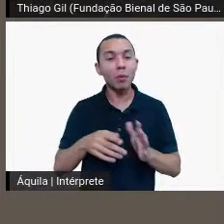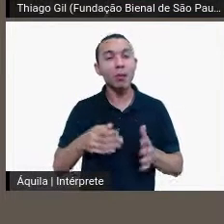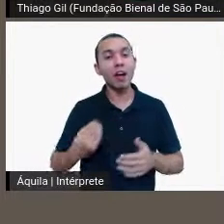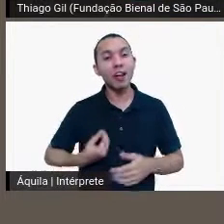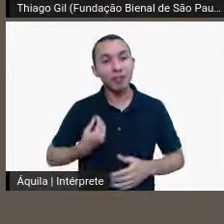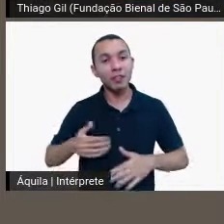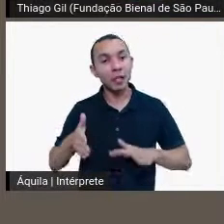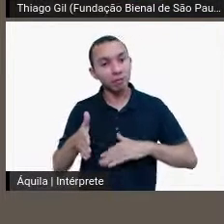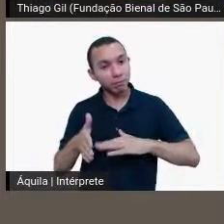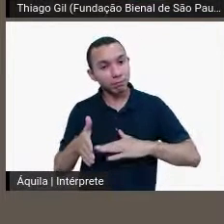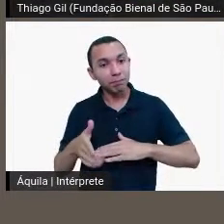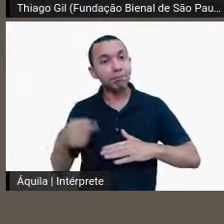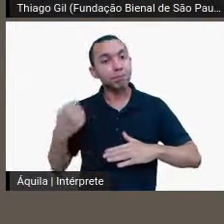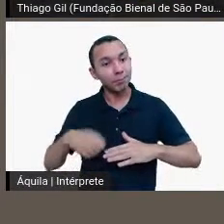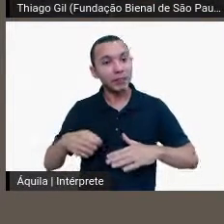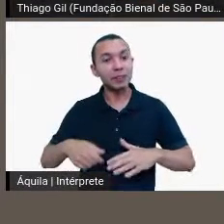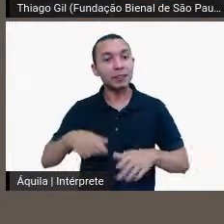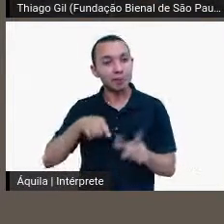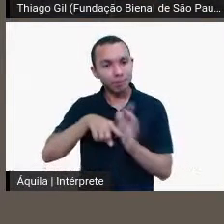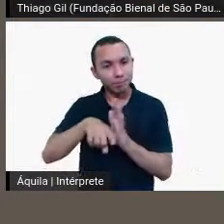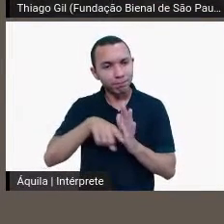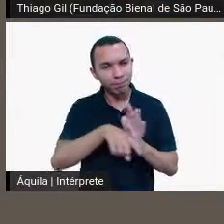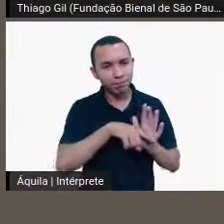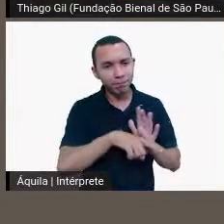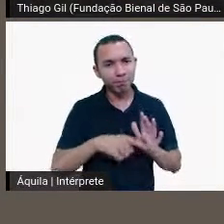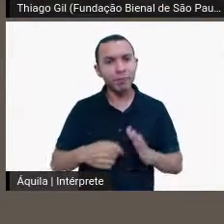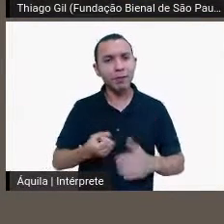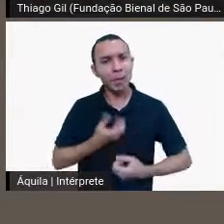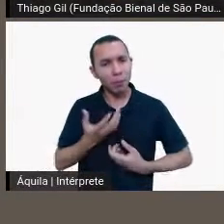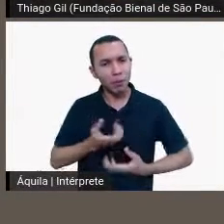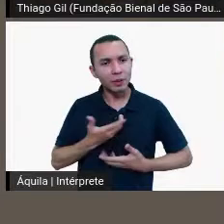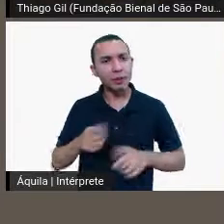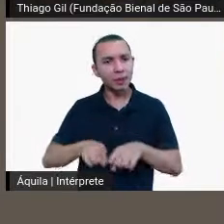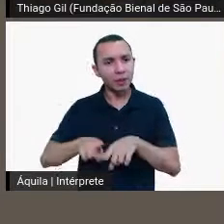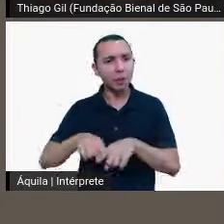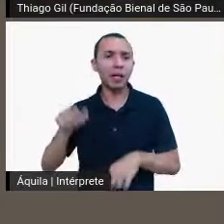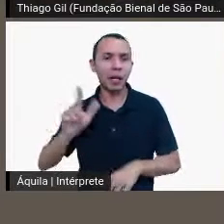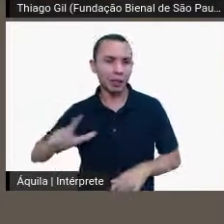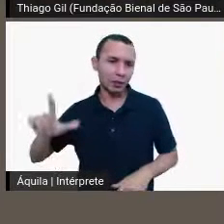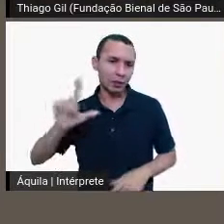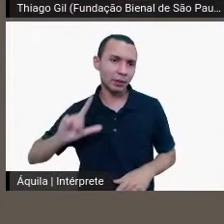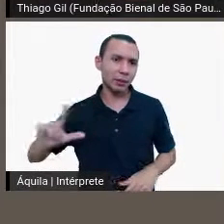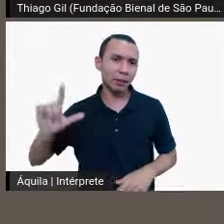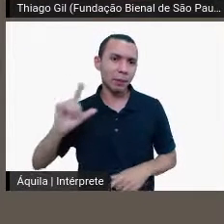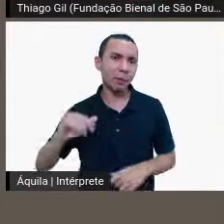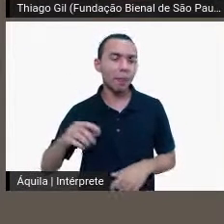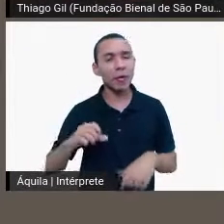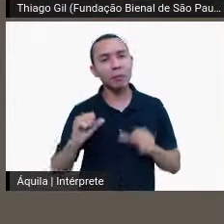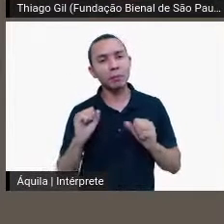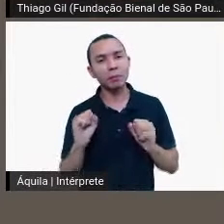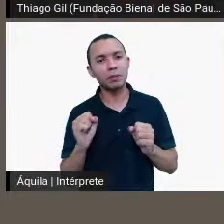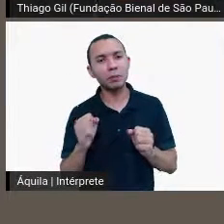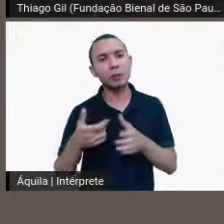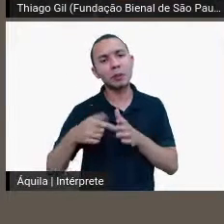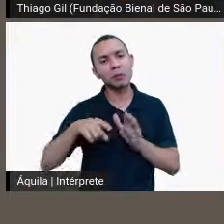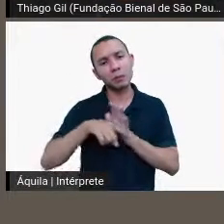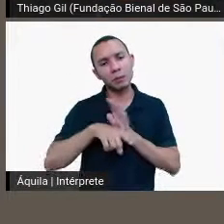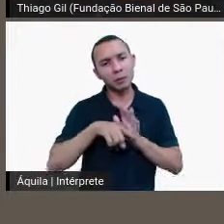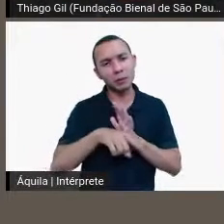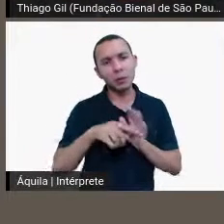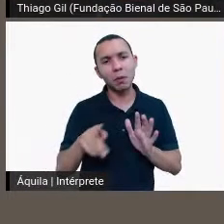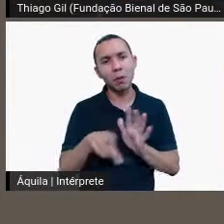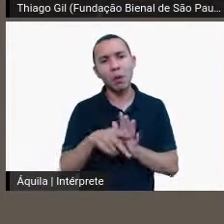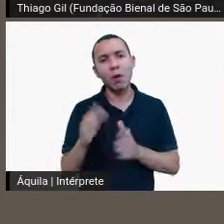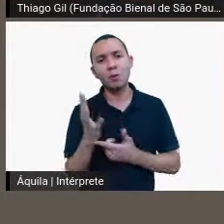ser investigado e trabalhado pela poesia e pela literatura, mas não como um possível instrumento de pesquisa artística.